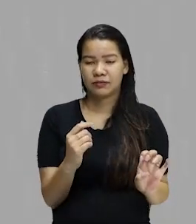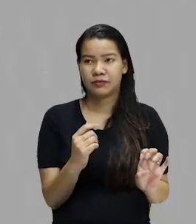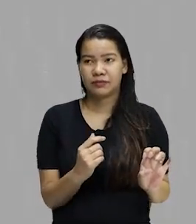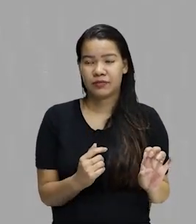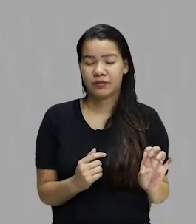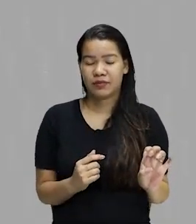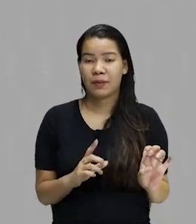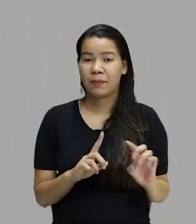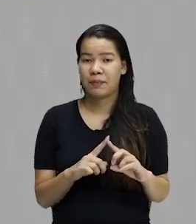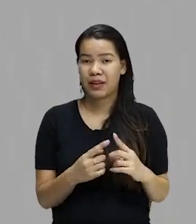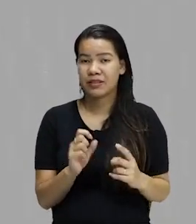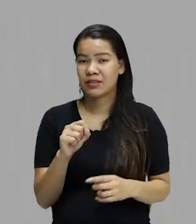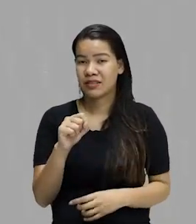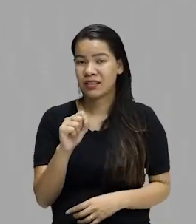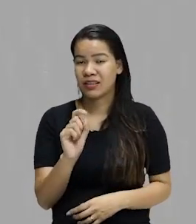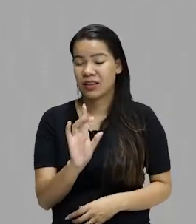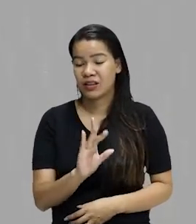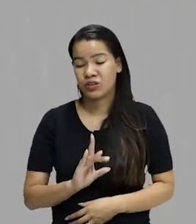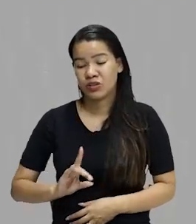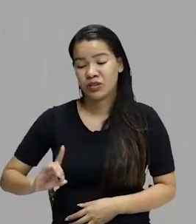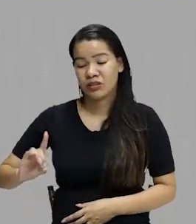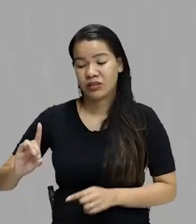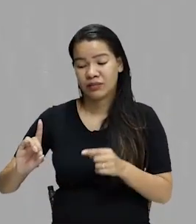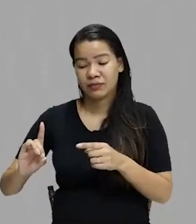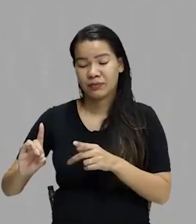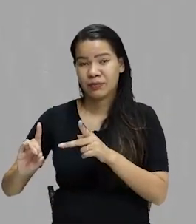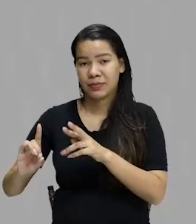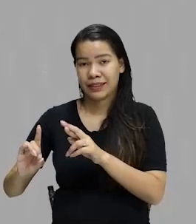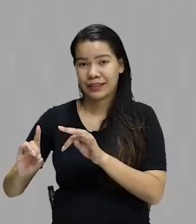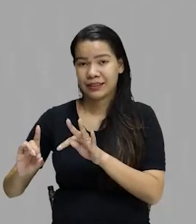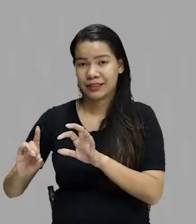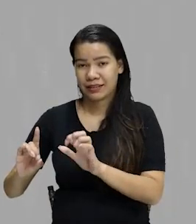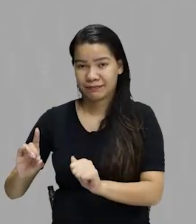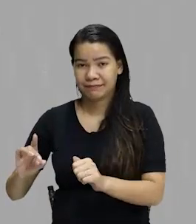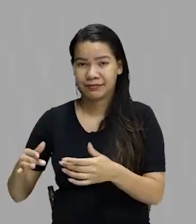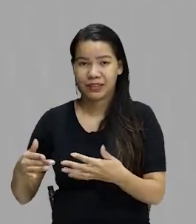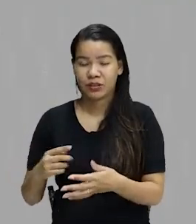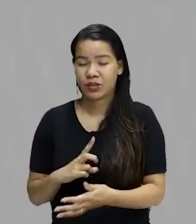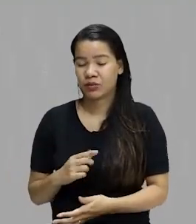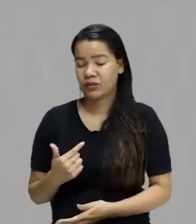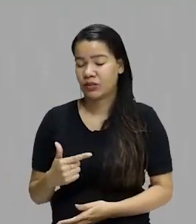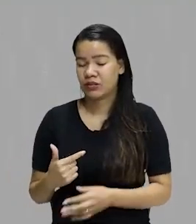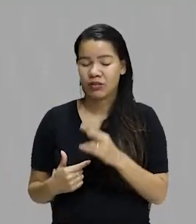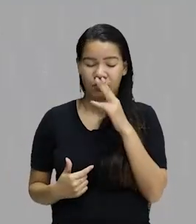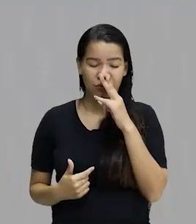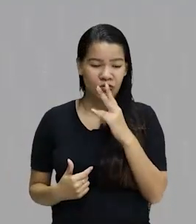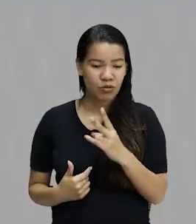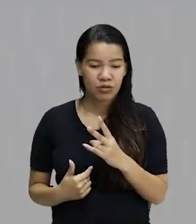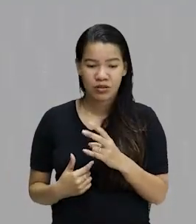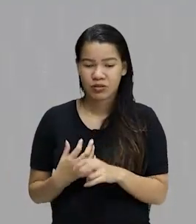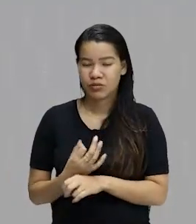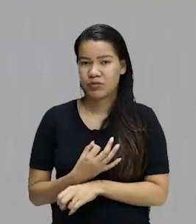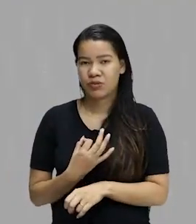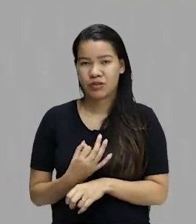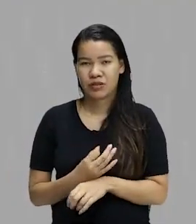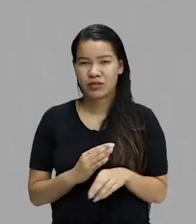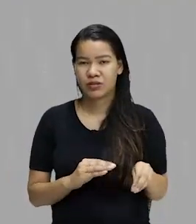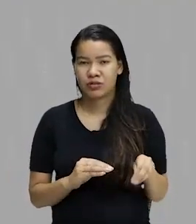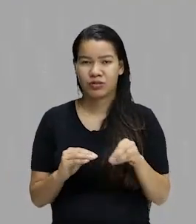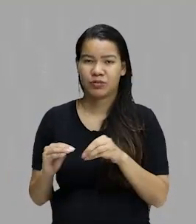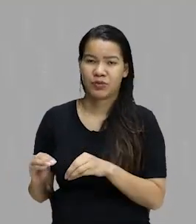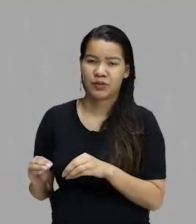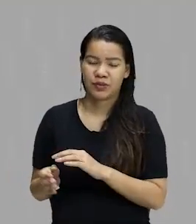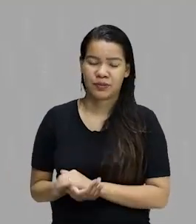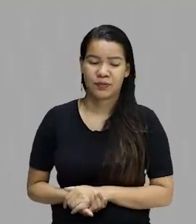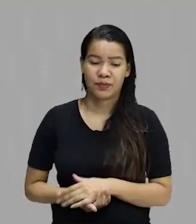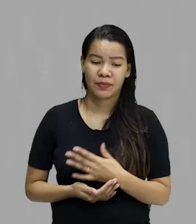se encontra à direita. Então, a prata não tem força suficiente para deslocar o elemento ferro. Por isso,